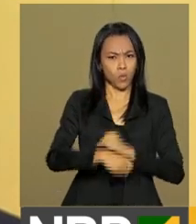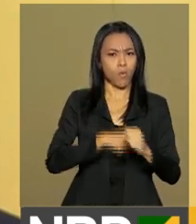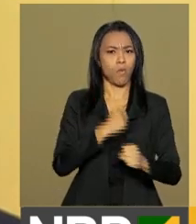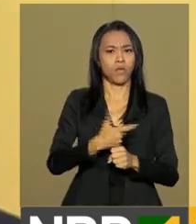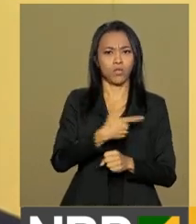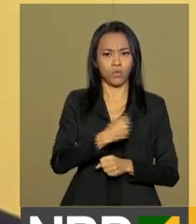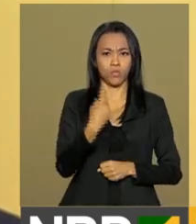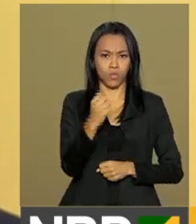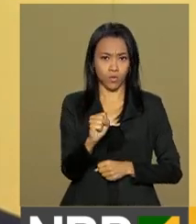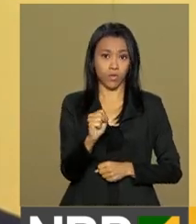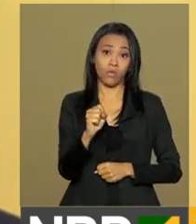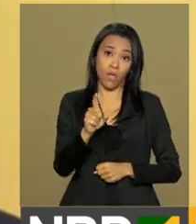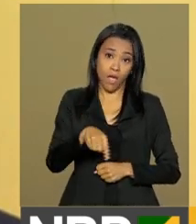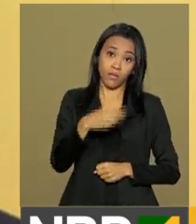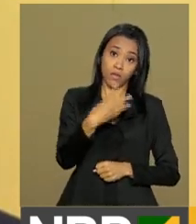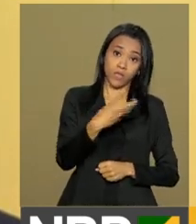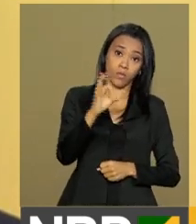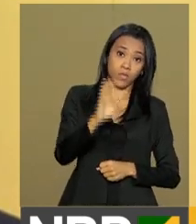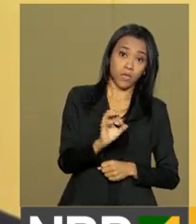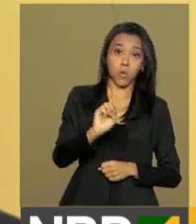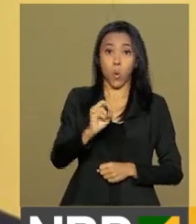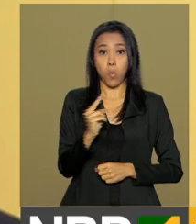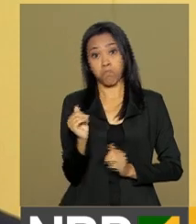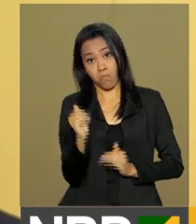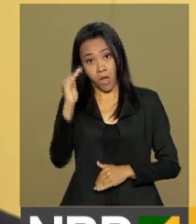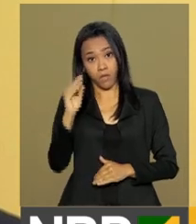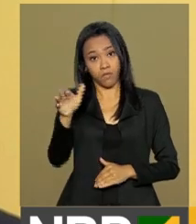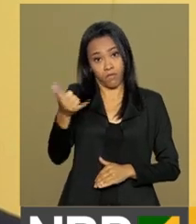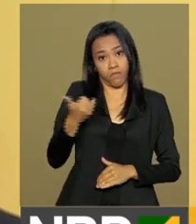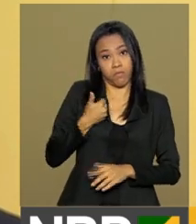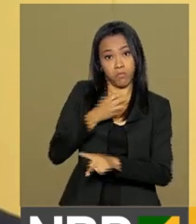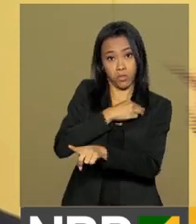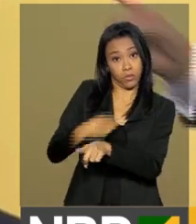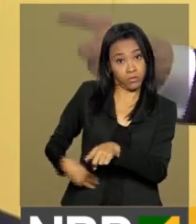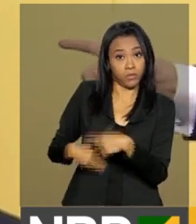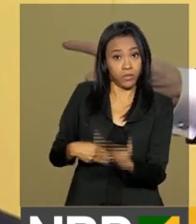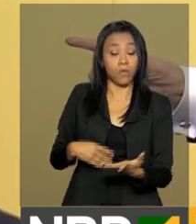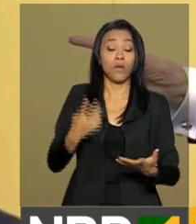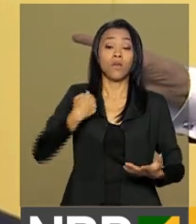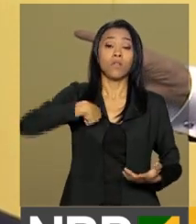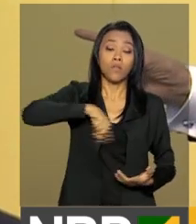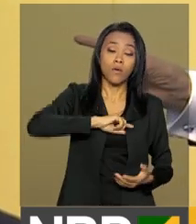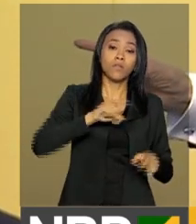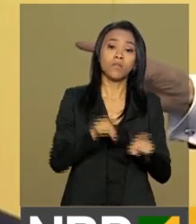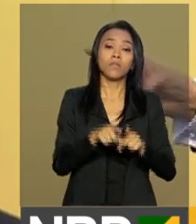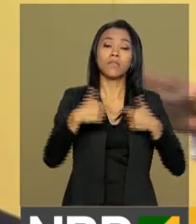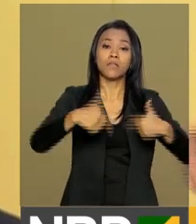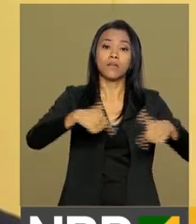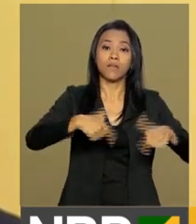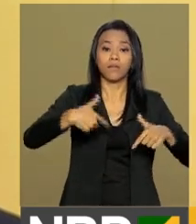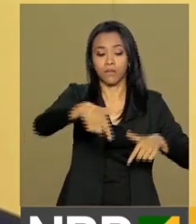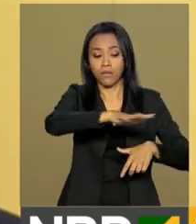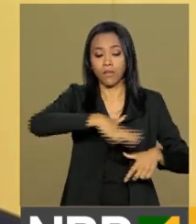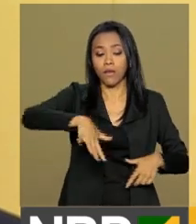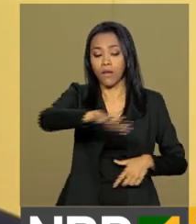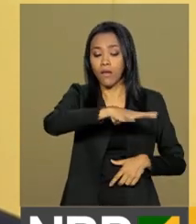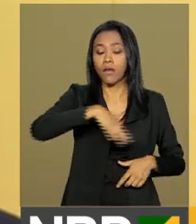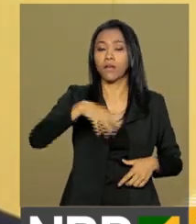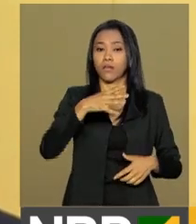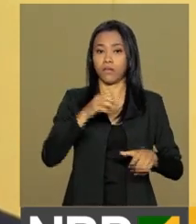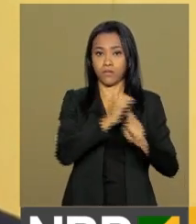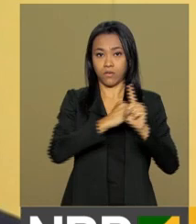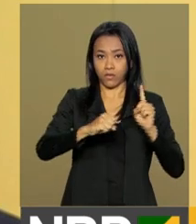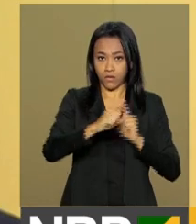3% ou mais, mas nós estamos também agindo na área social. O Baldi, esse ministro